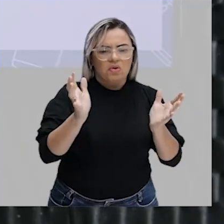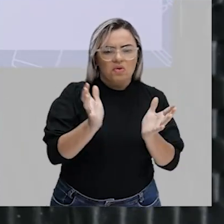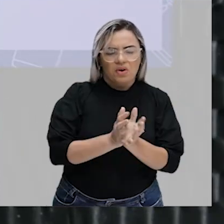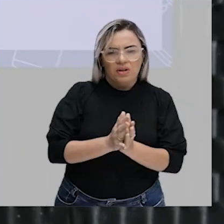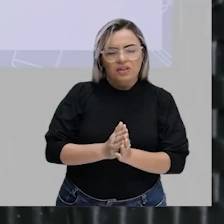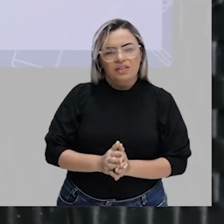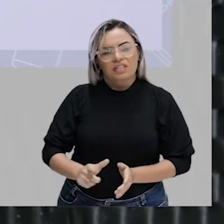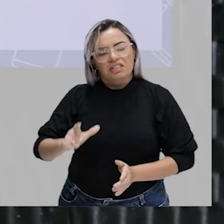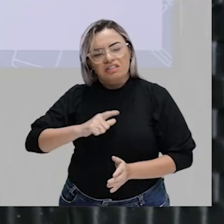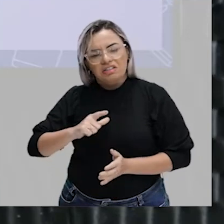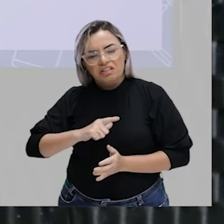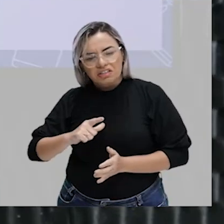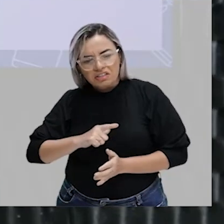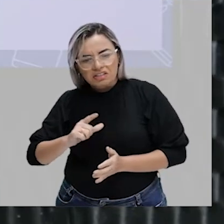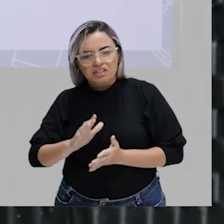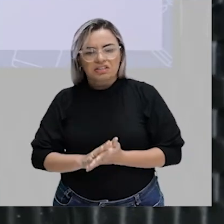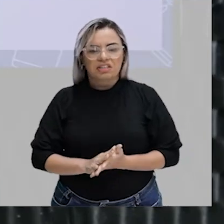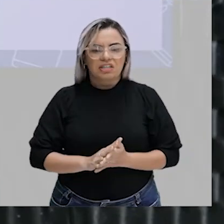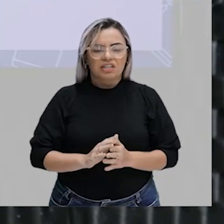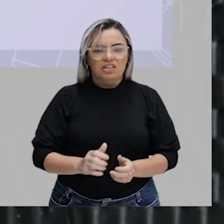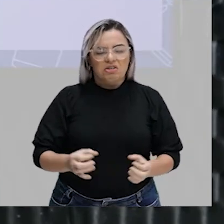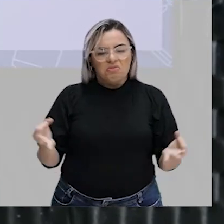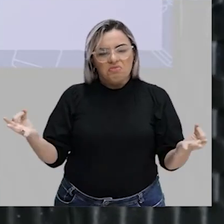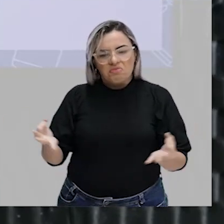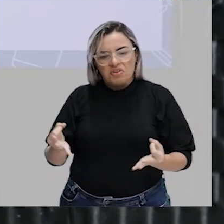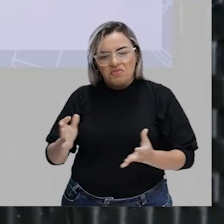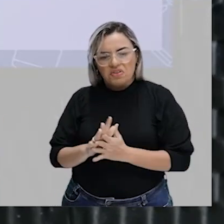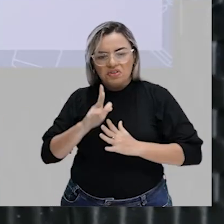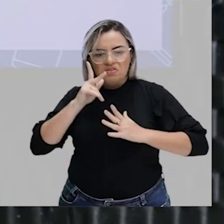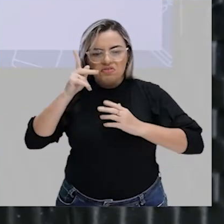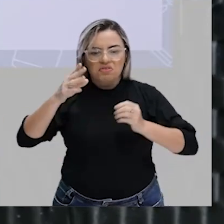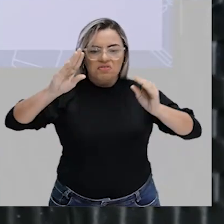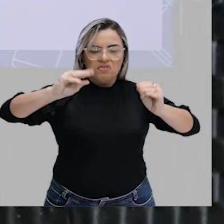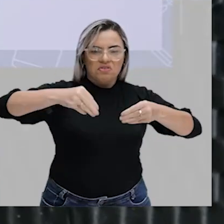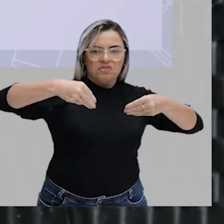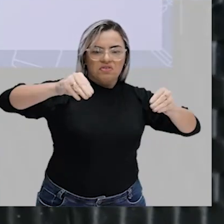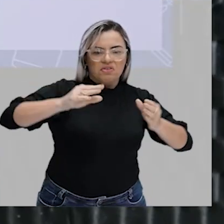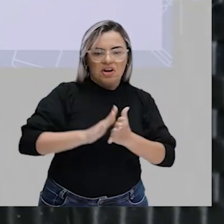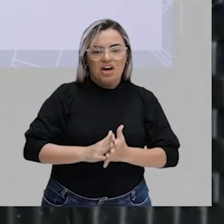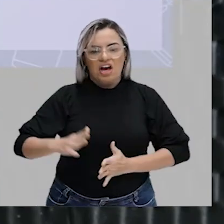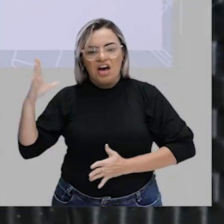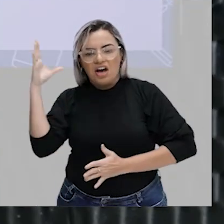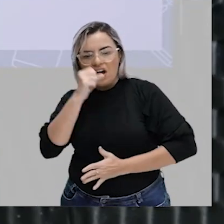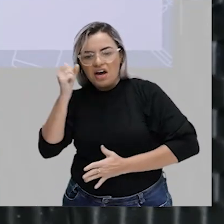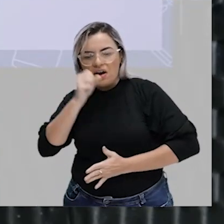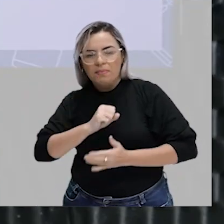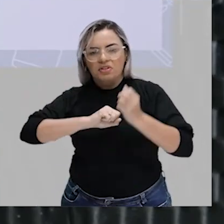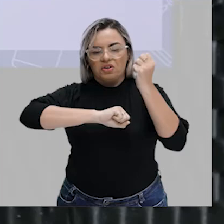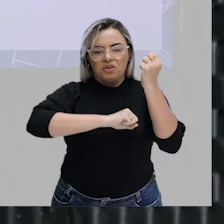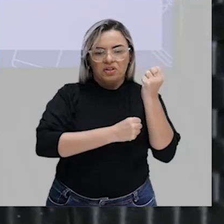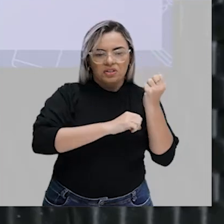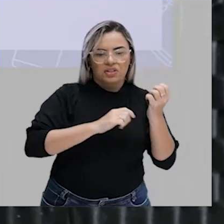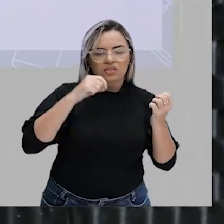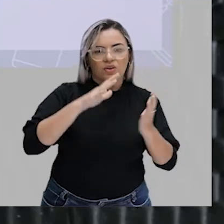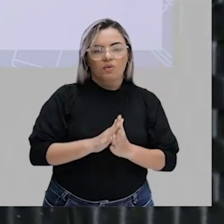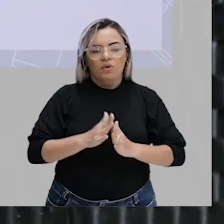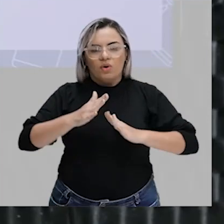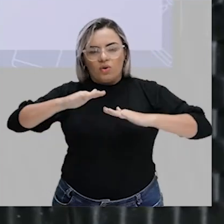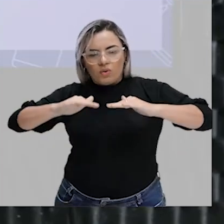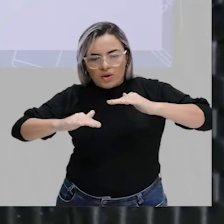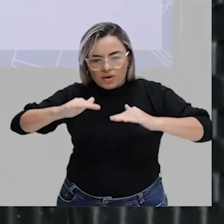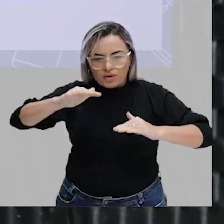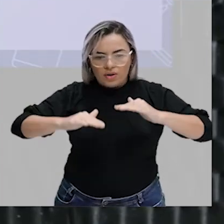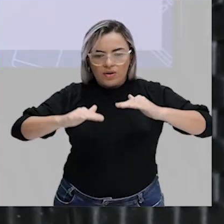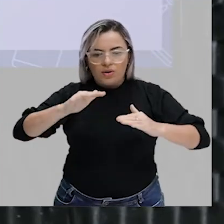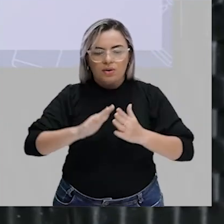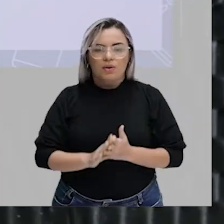força, flexibilidade, agilidade, coordenação e equilíbrio. Portanto, o domínio do corpo é